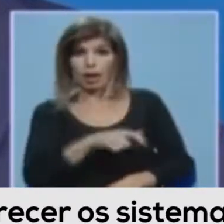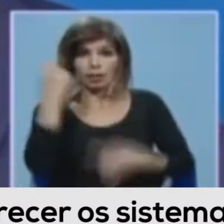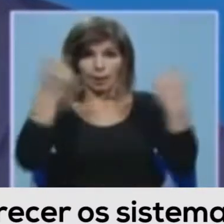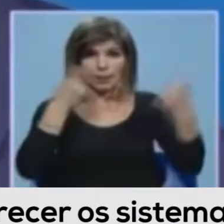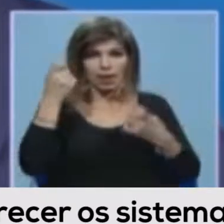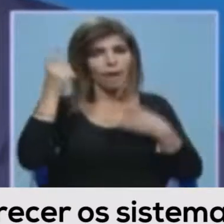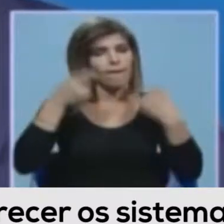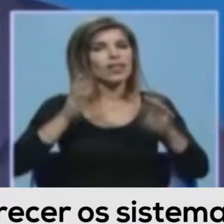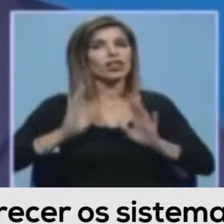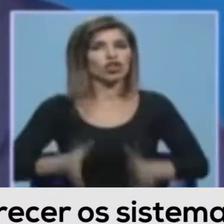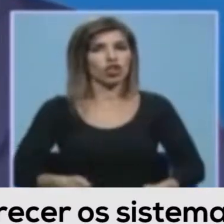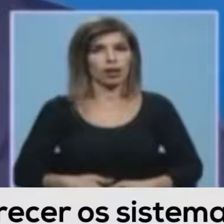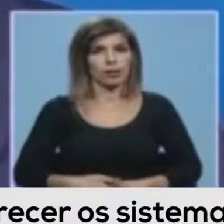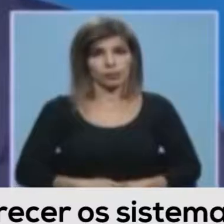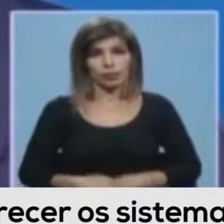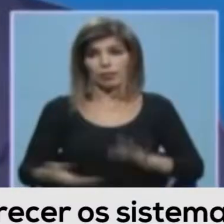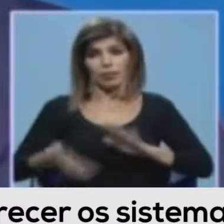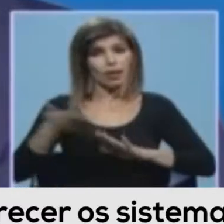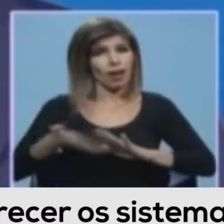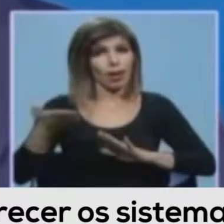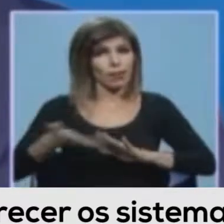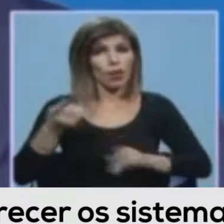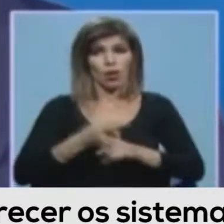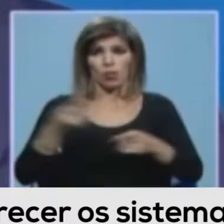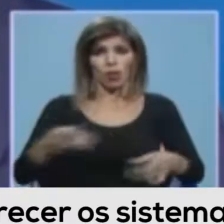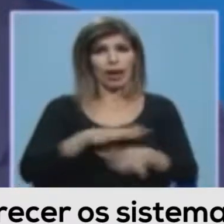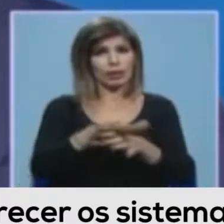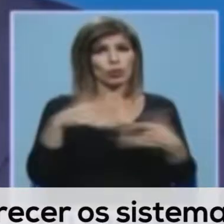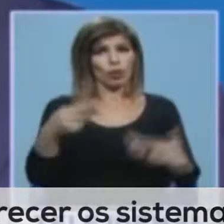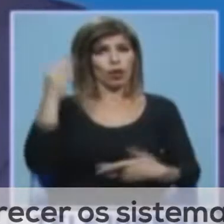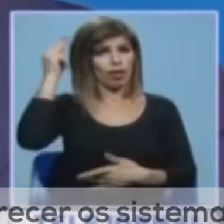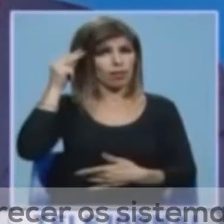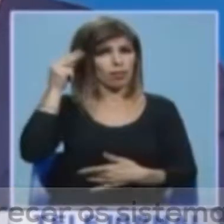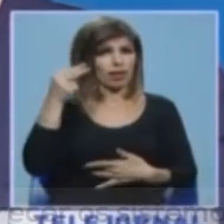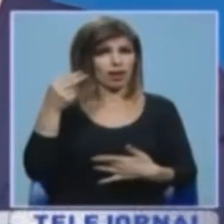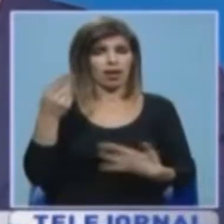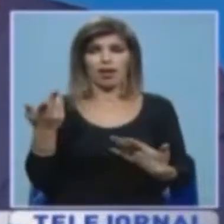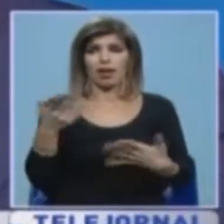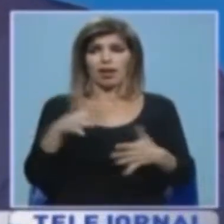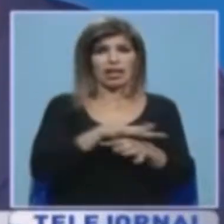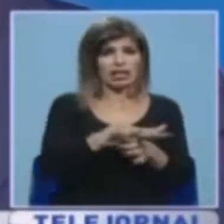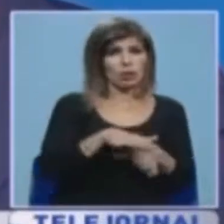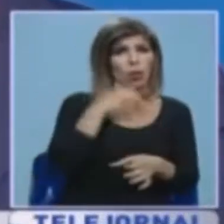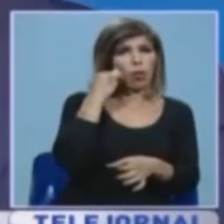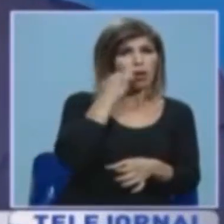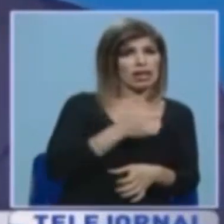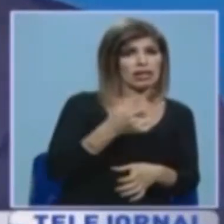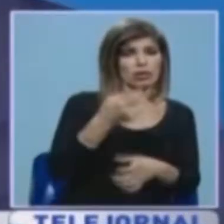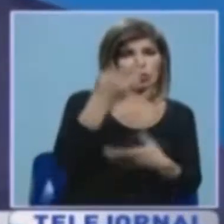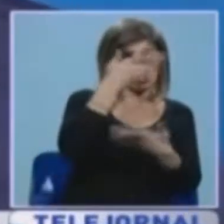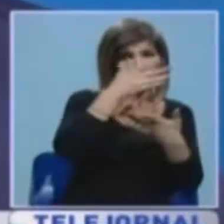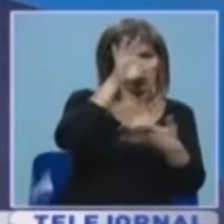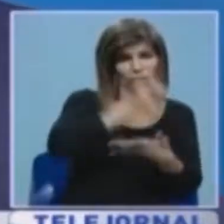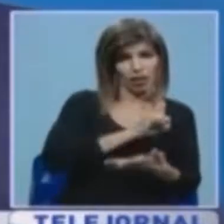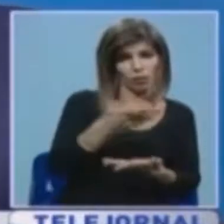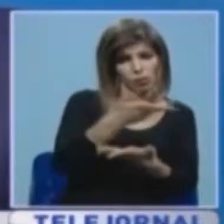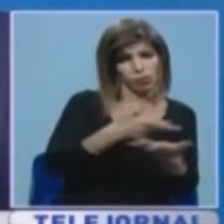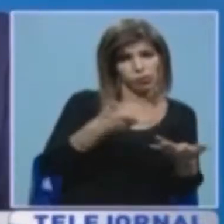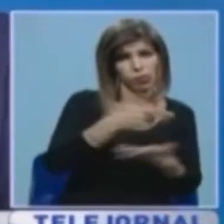faça muito rapidamente. Porque o que se passa na região autónoma da Madeira, seja no quadro da crise governativa, seja no quadro